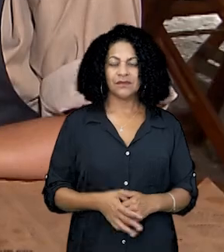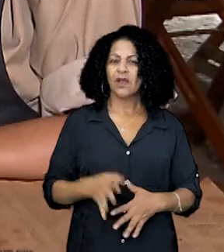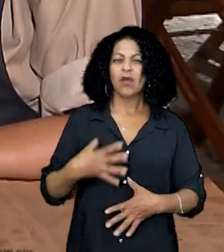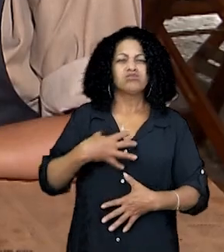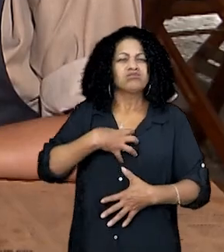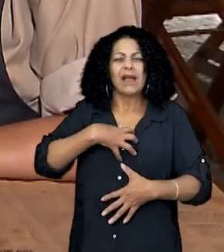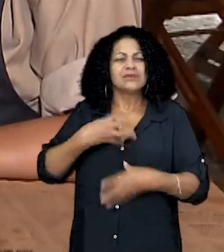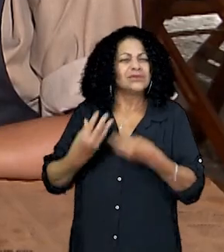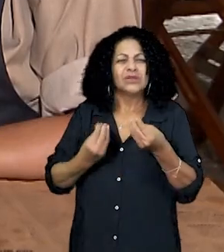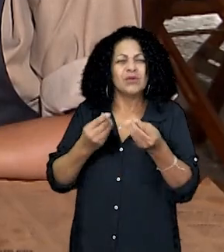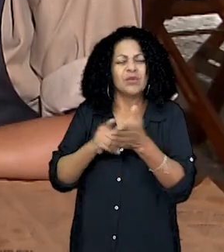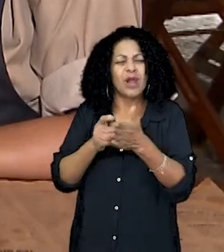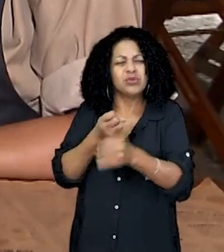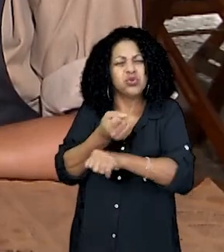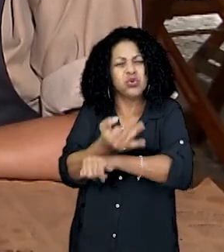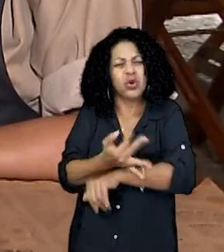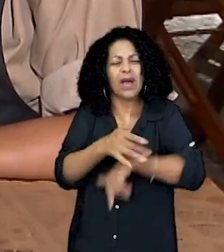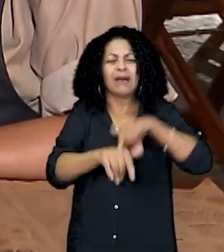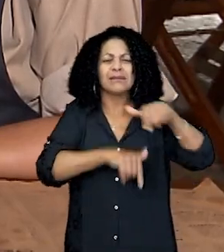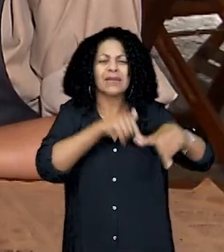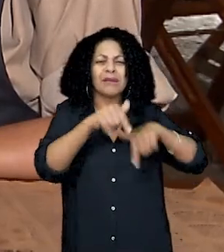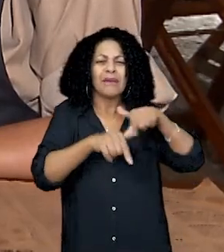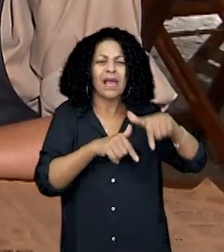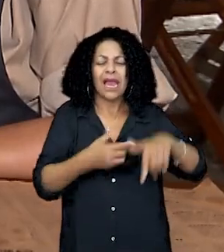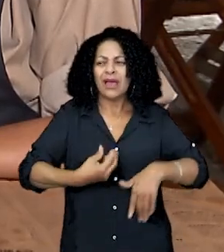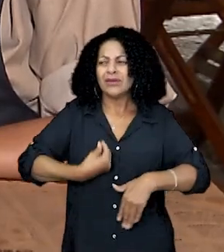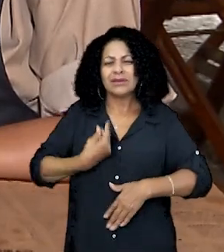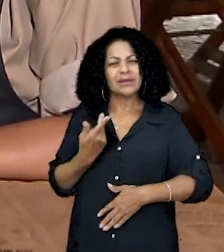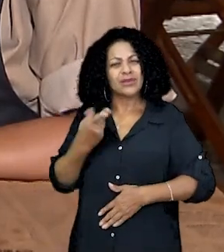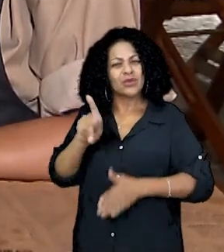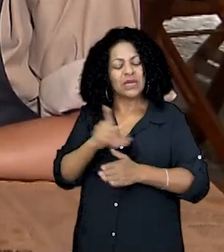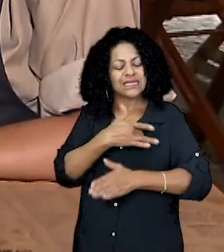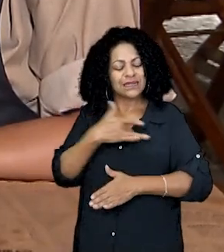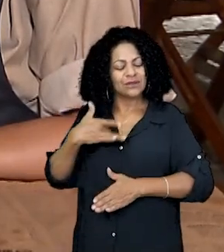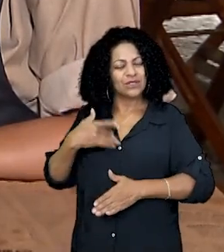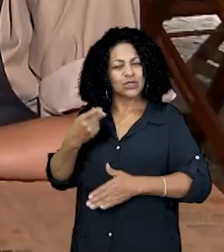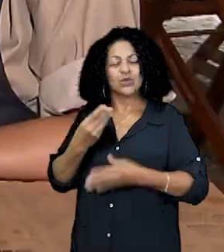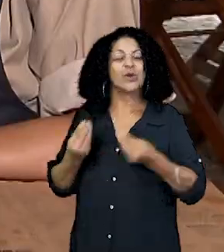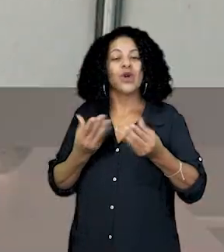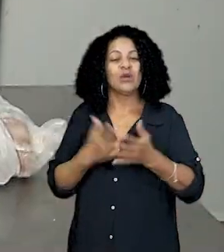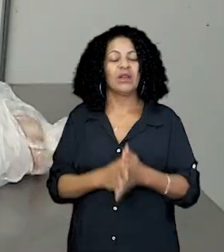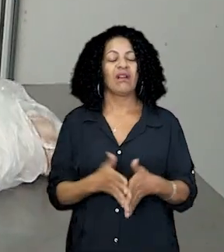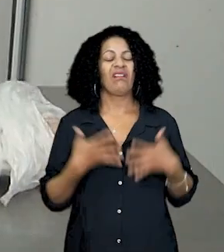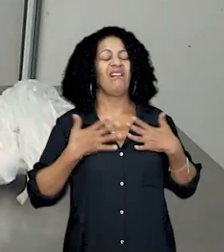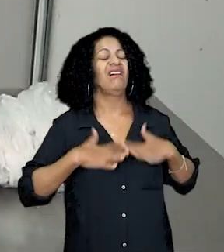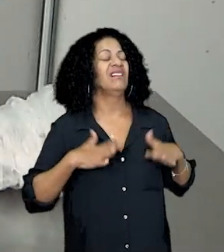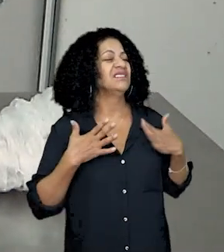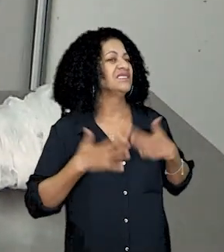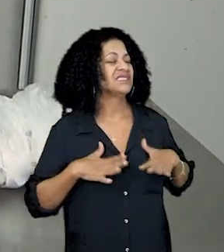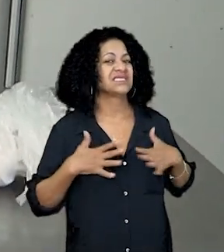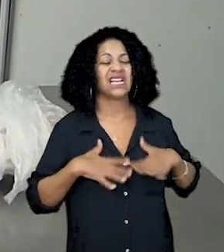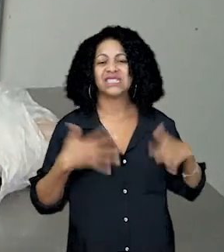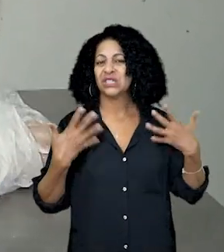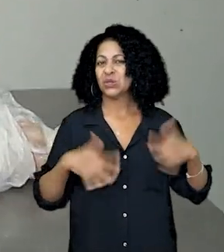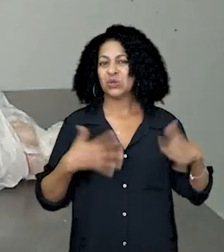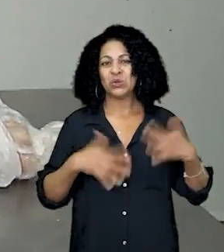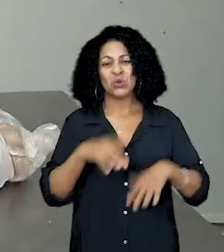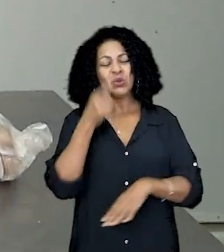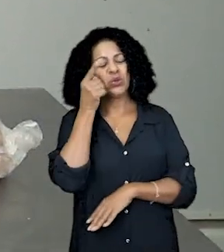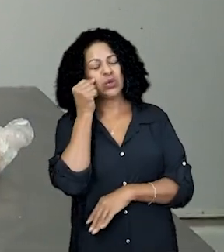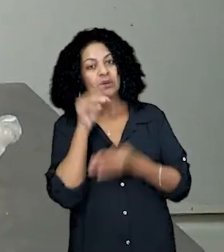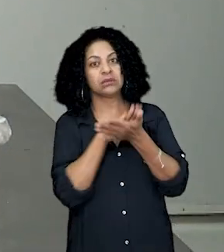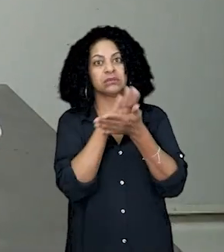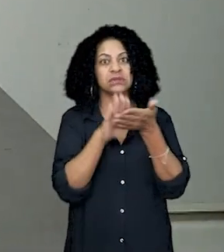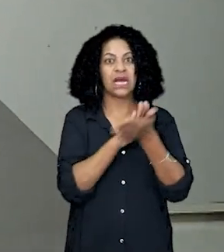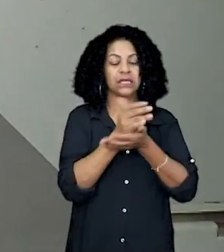Qual foi o impacto que o trabalho noturno trouxe para a sua vida, para a sua saúde? Cansaço excessivo,